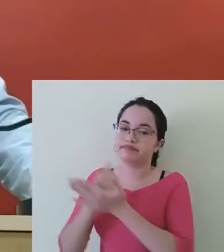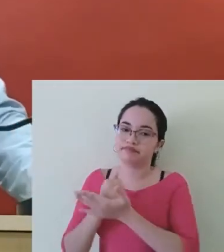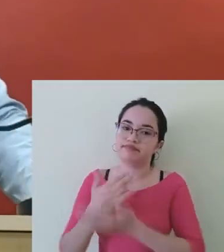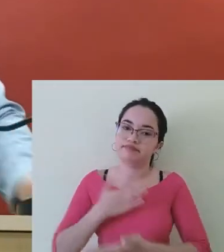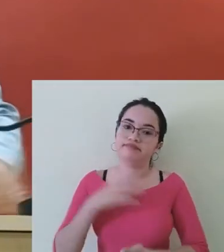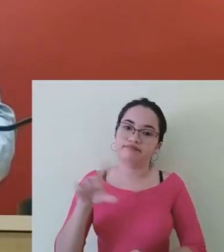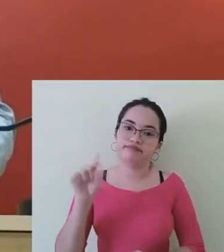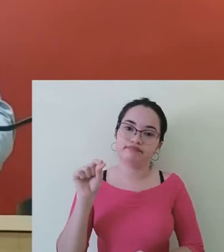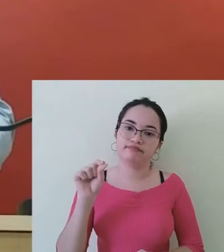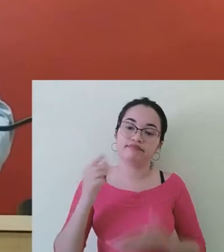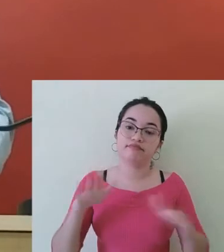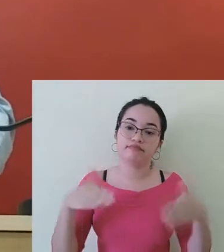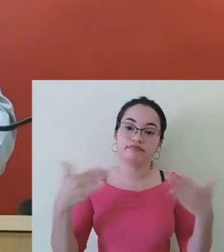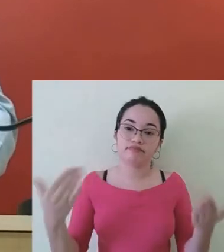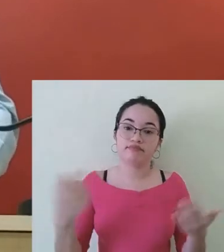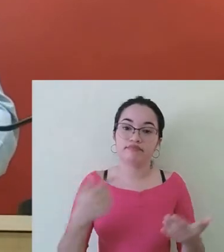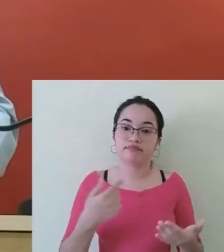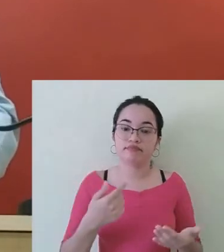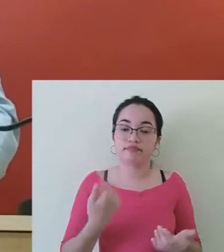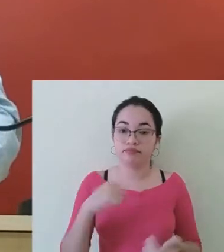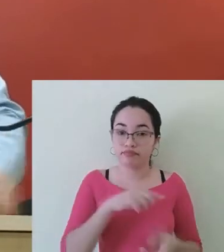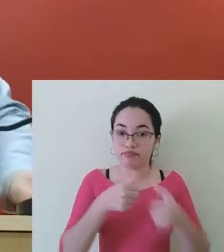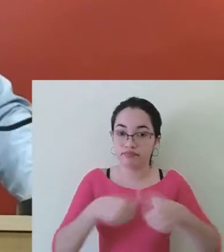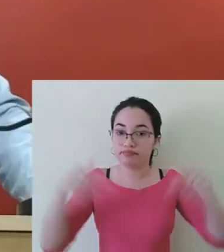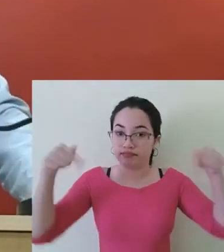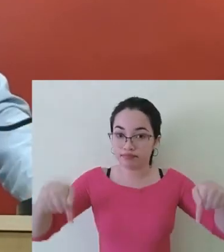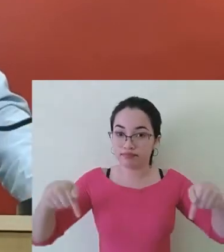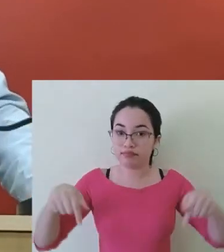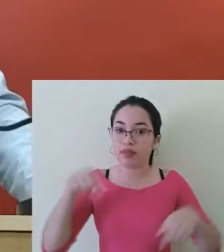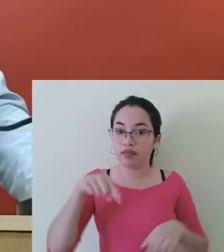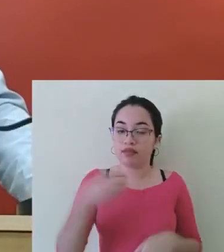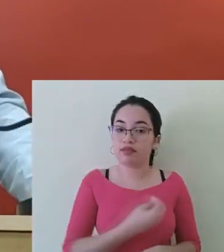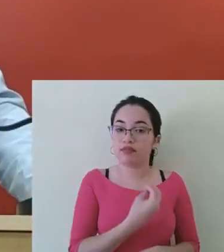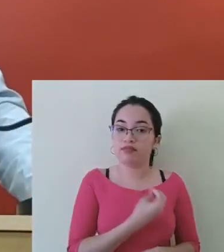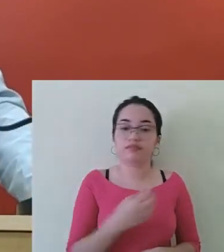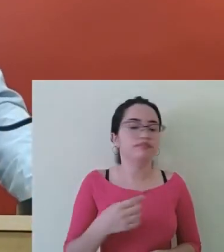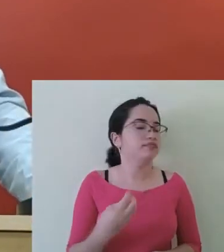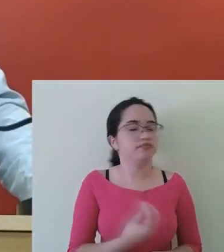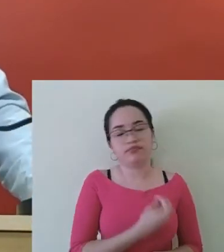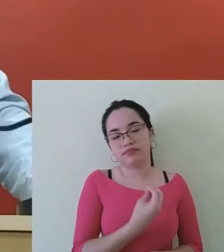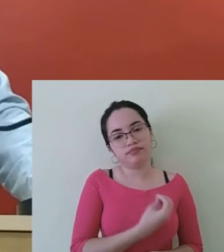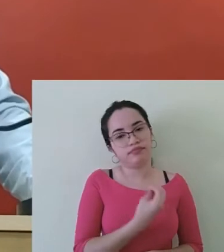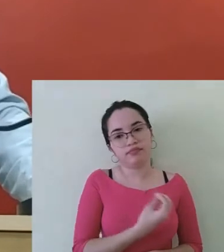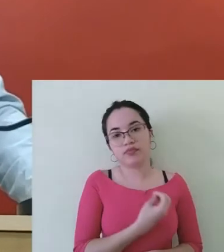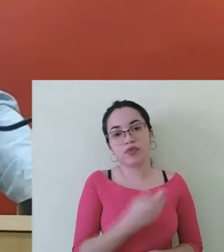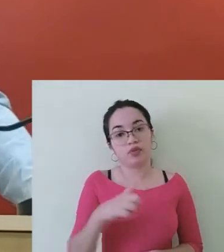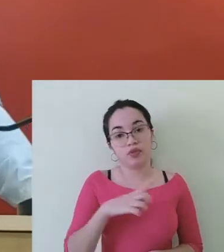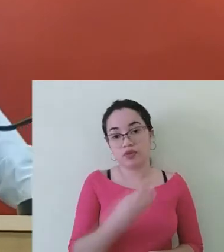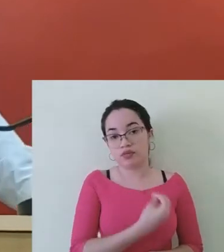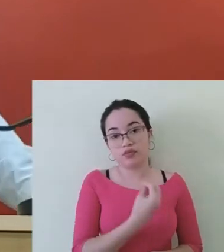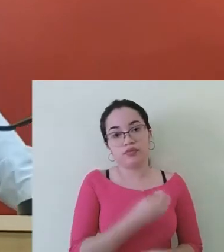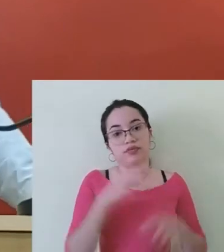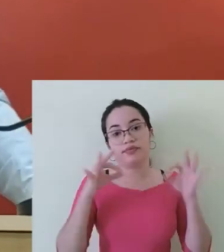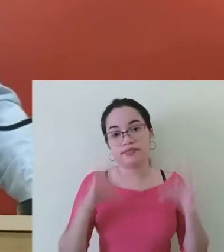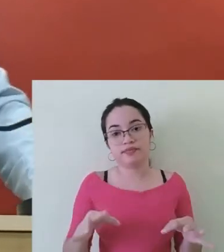minhas decisões. Enquanto estivermos aqui nessa vida, não viveremos uma vida